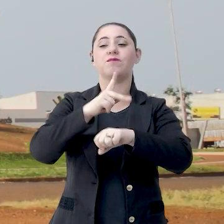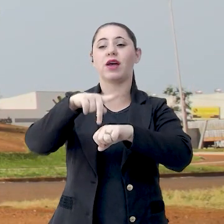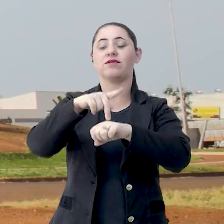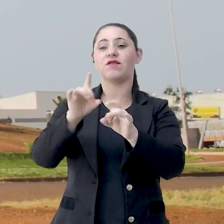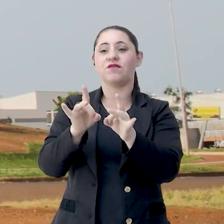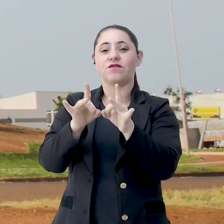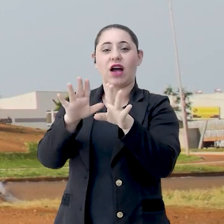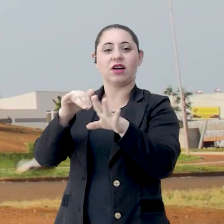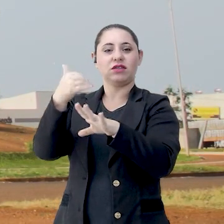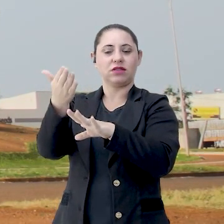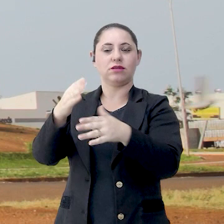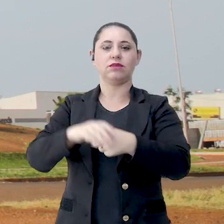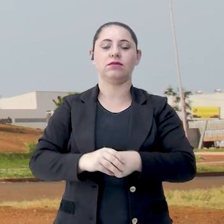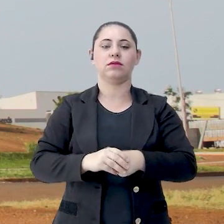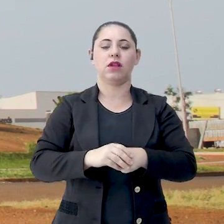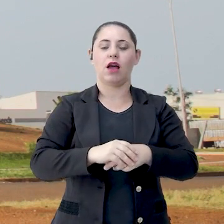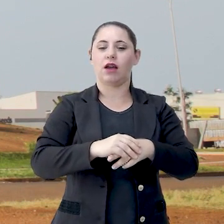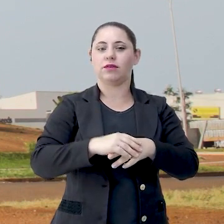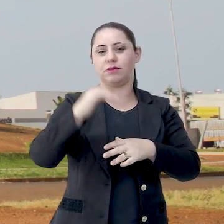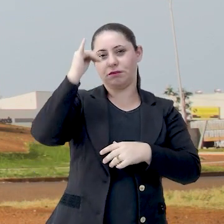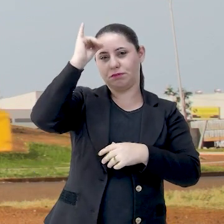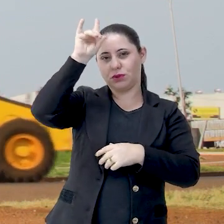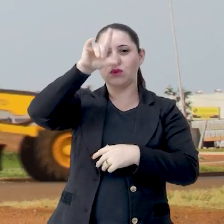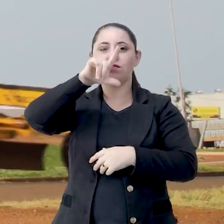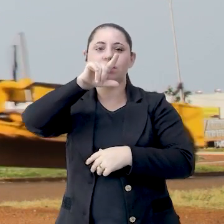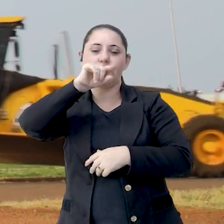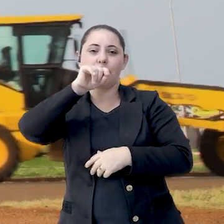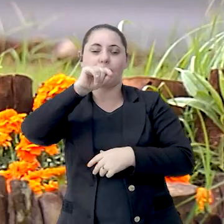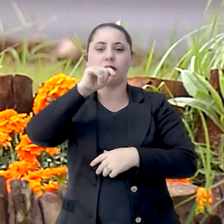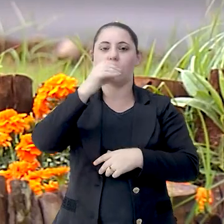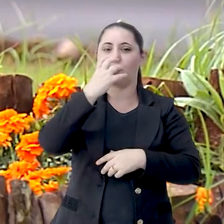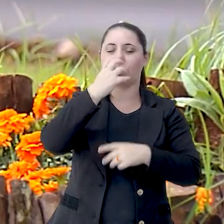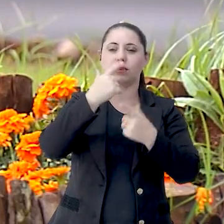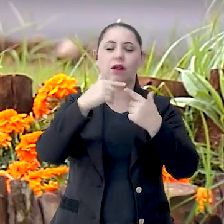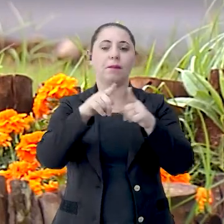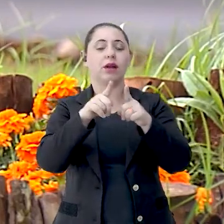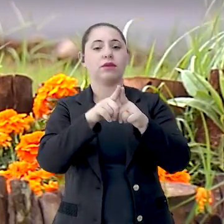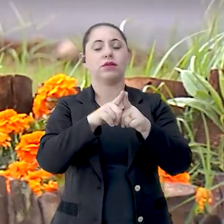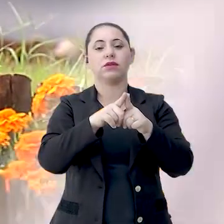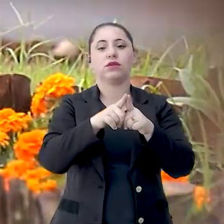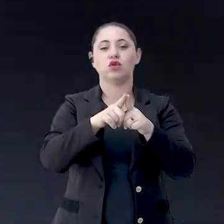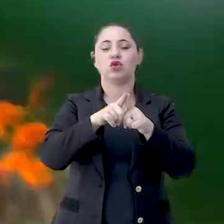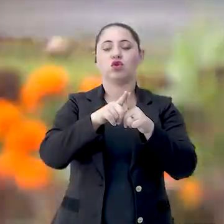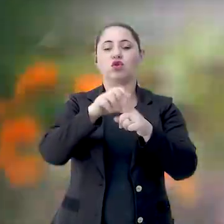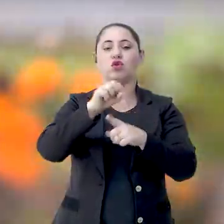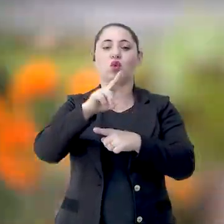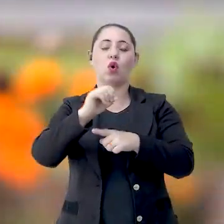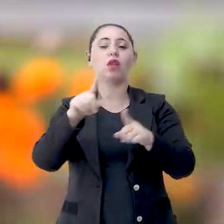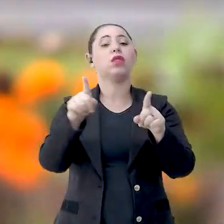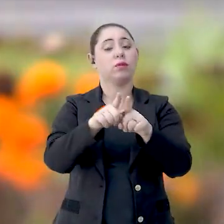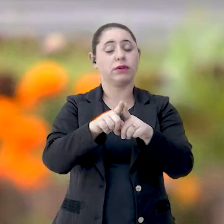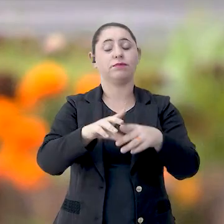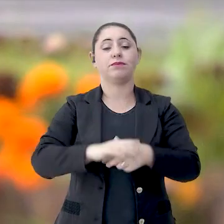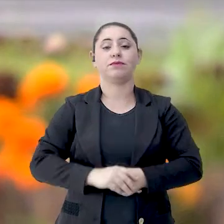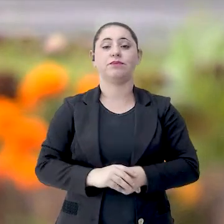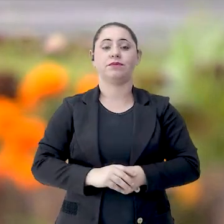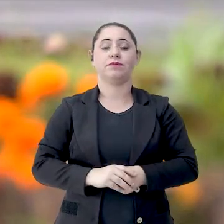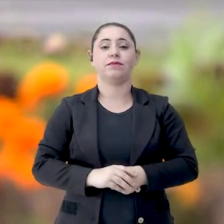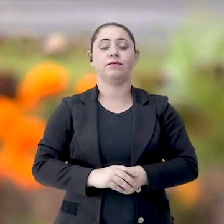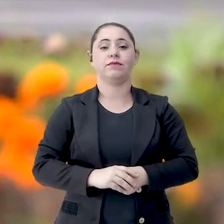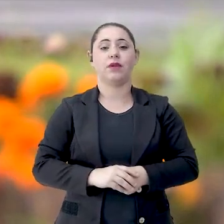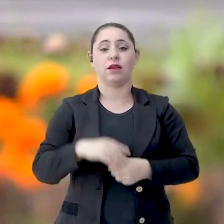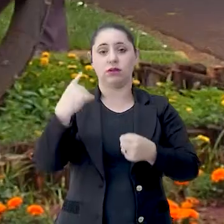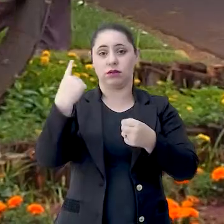Dourados é a segunda maior do estado, crescendo a cada ano. Com um dos maiores PIBs do estado, o município é